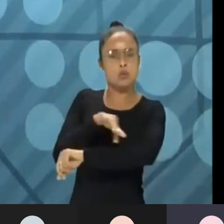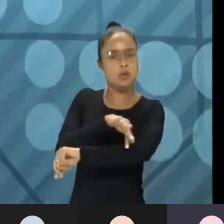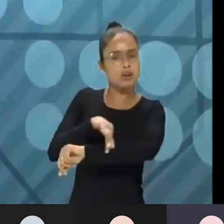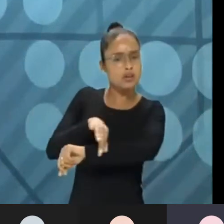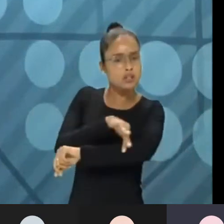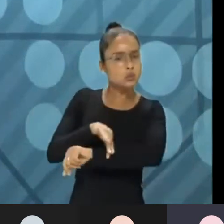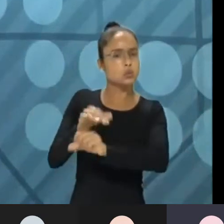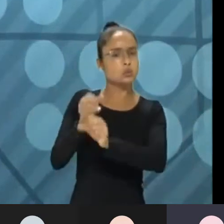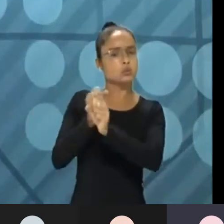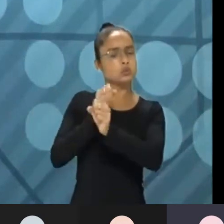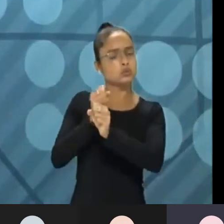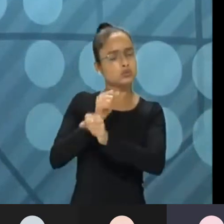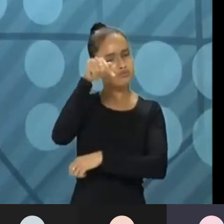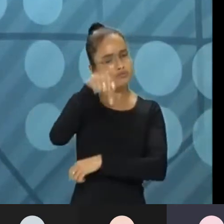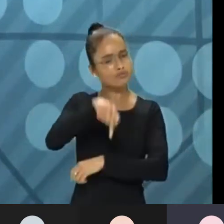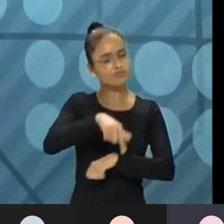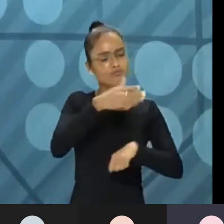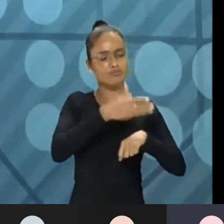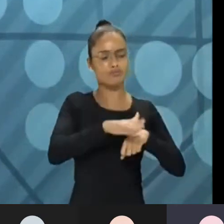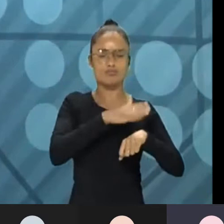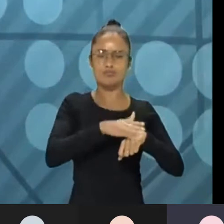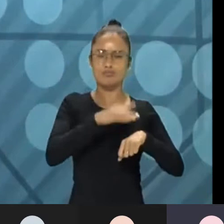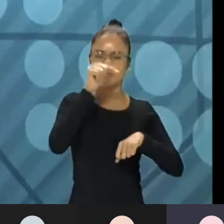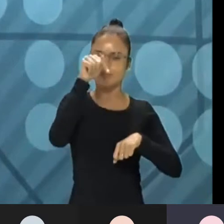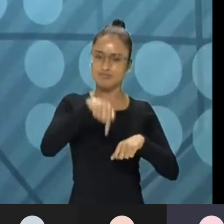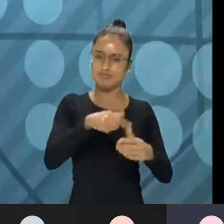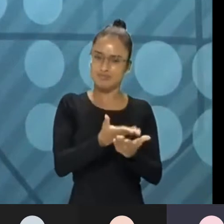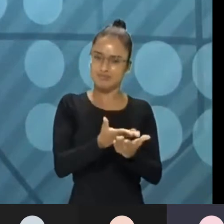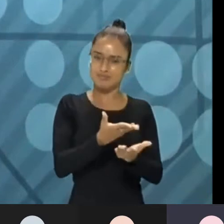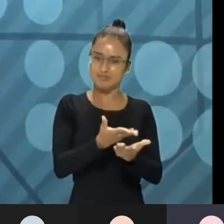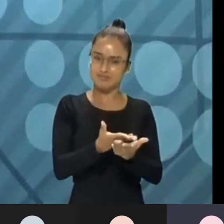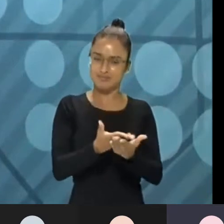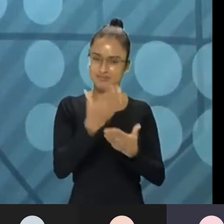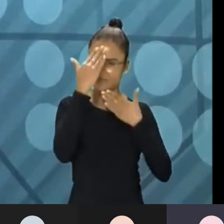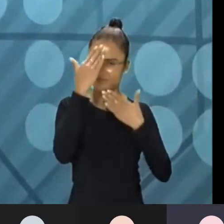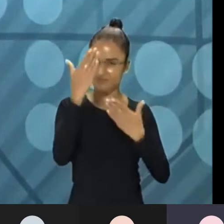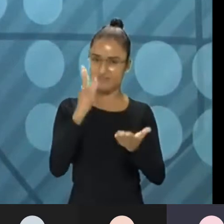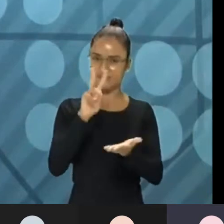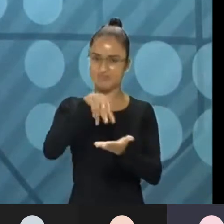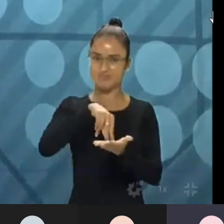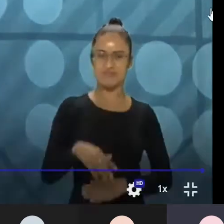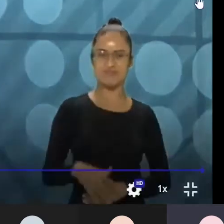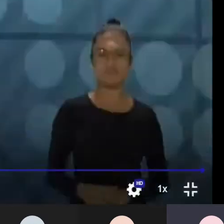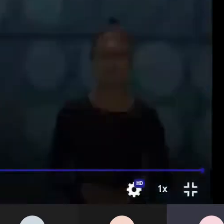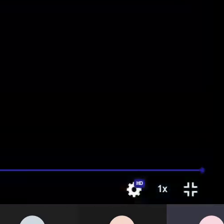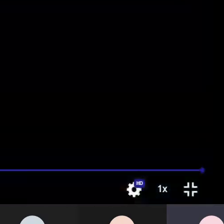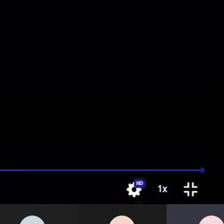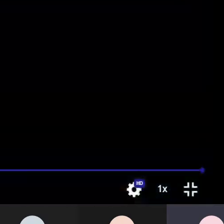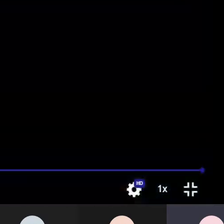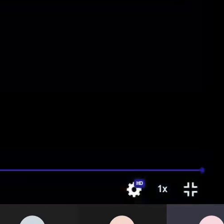os construtos que nós fizemos no decorrer da aula. Eu agradeço a sua participação e até uma próxima.